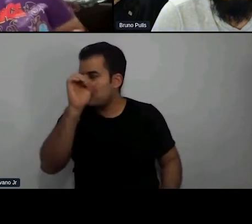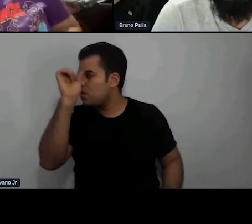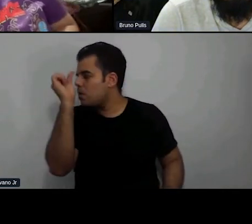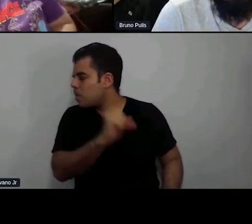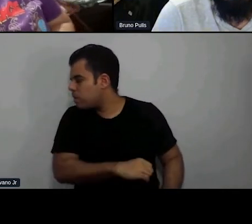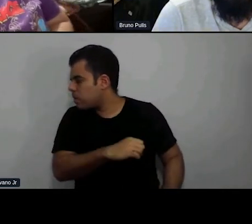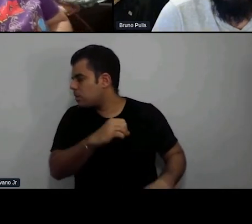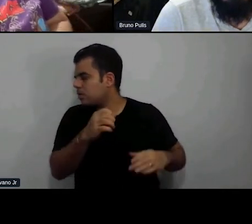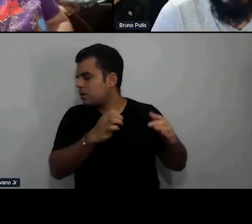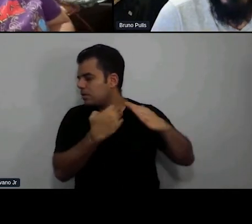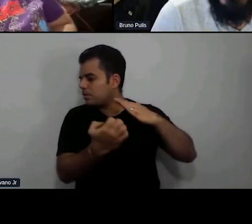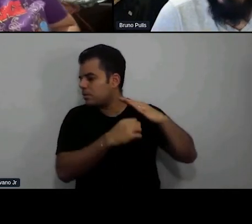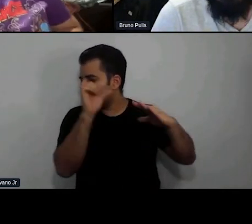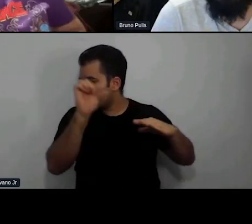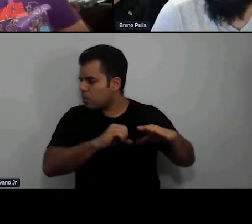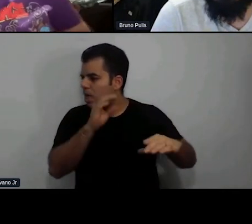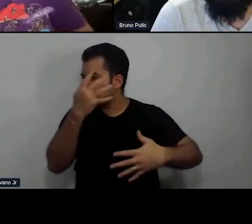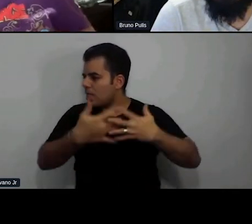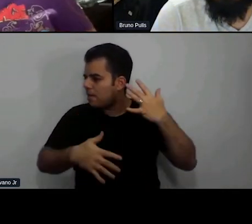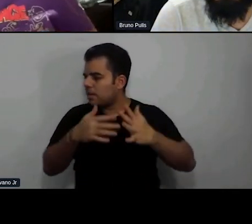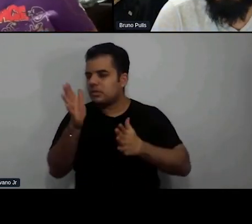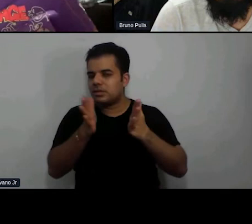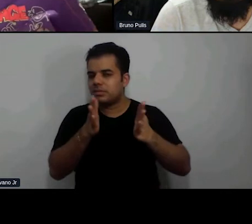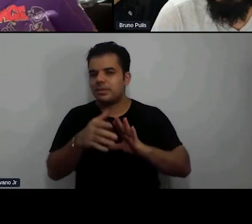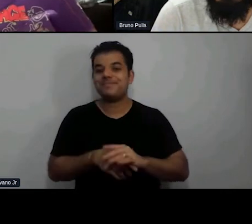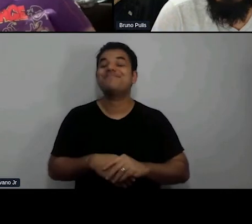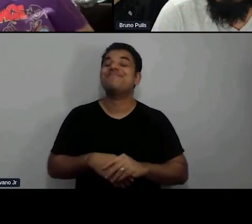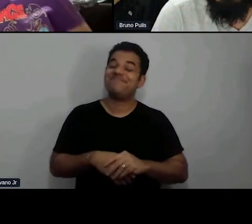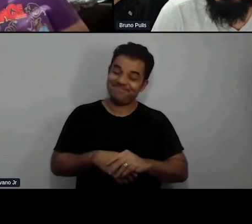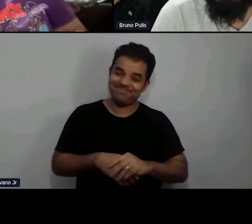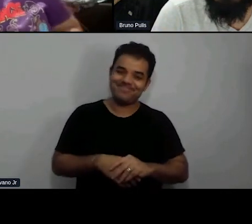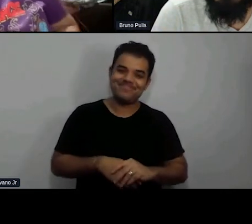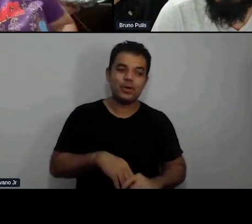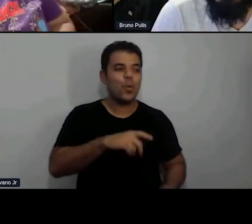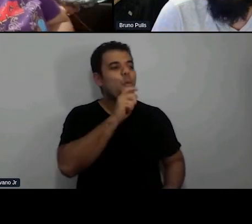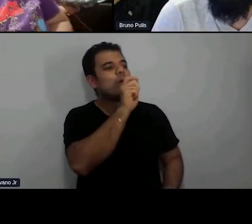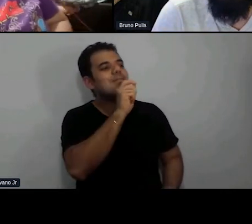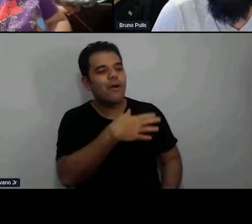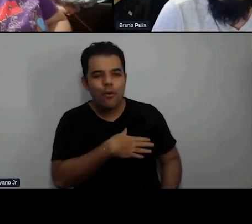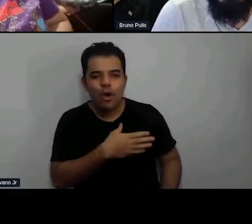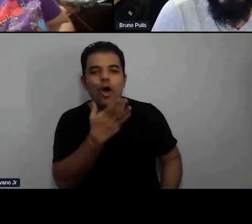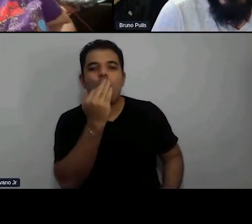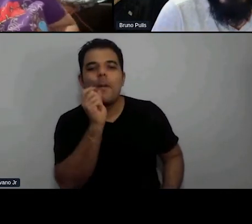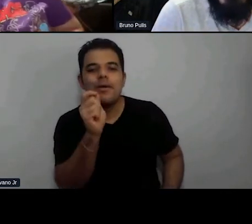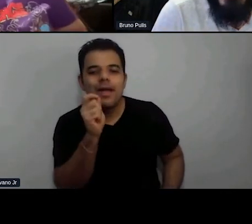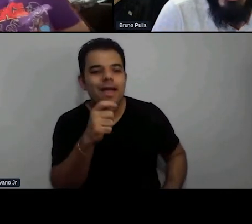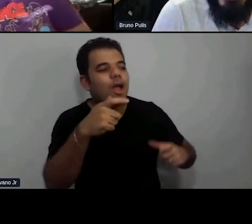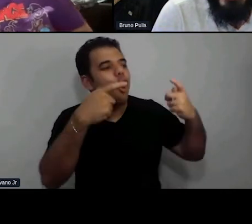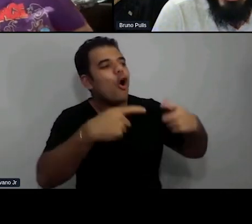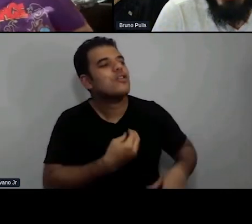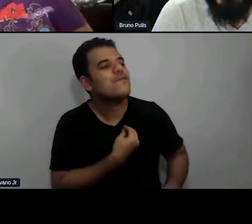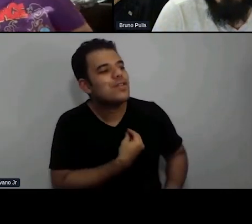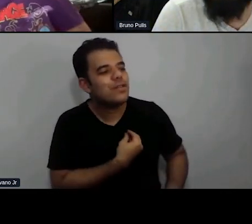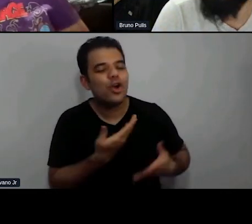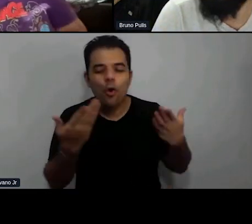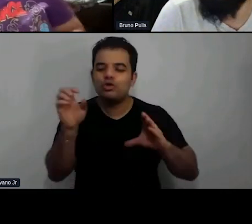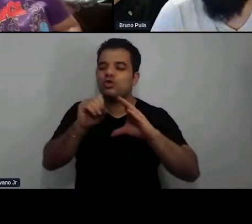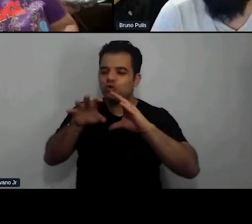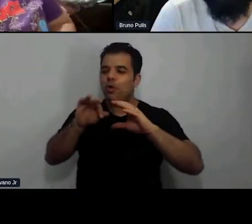acessibilidade. É aquela brincadeira, né? O que são, o que eles comem, onde eles vivem, hoje no Globo Repórter,